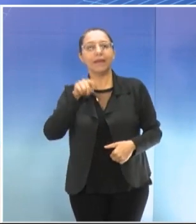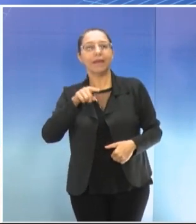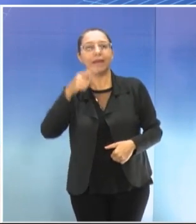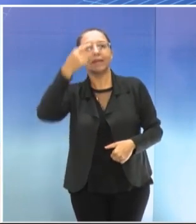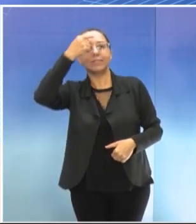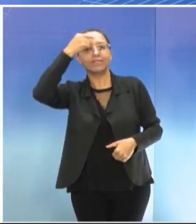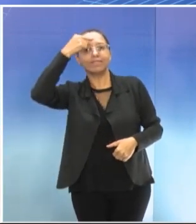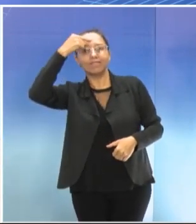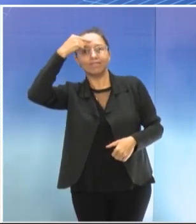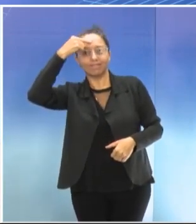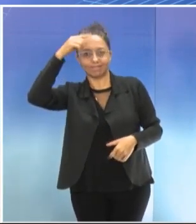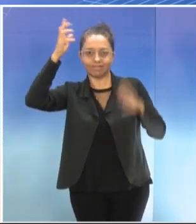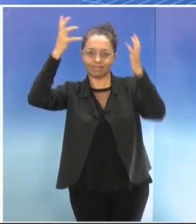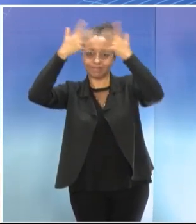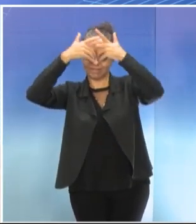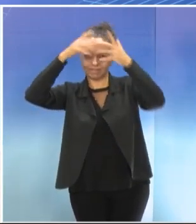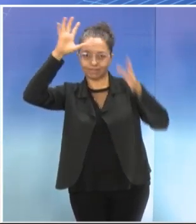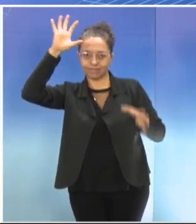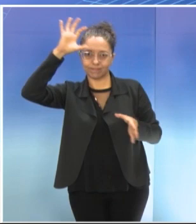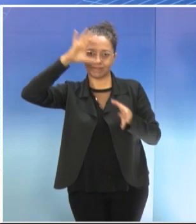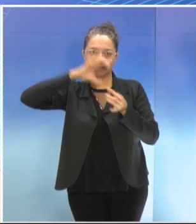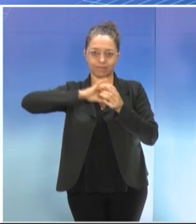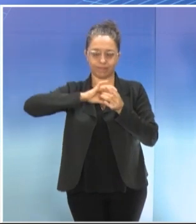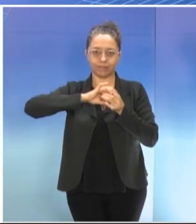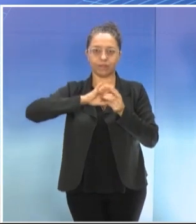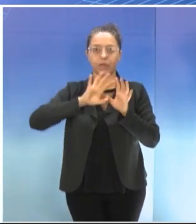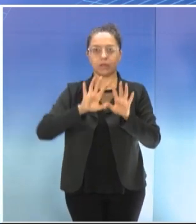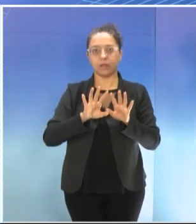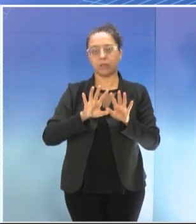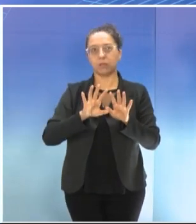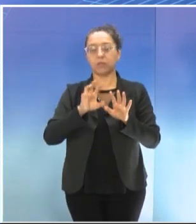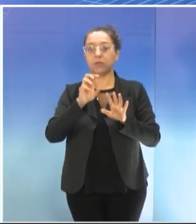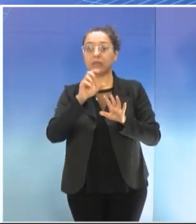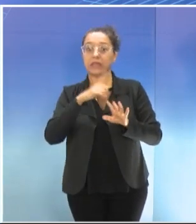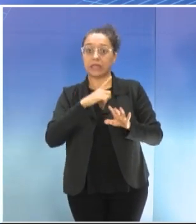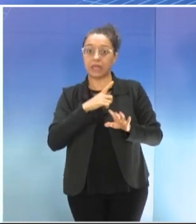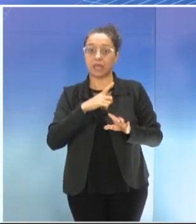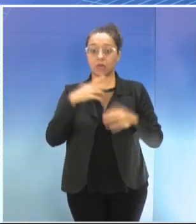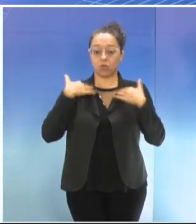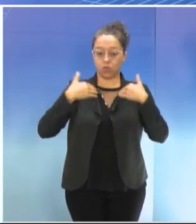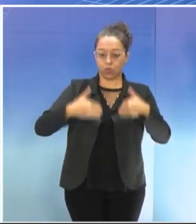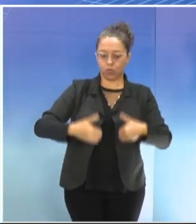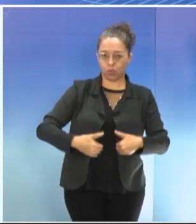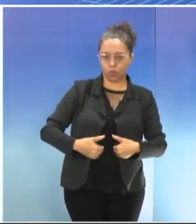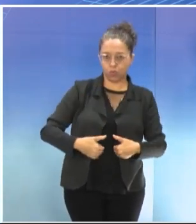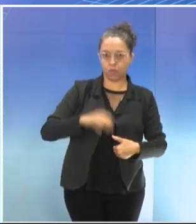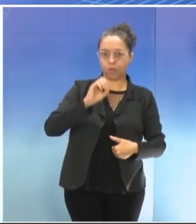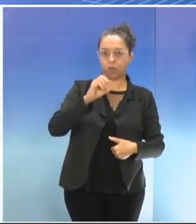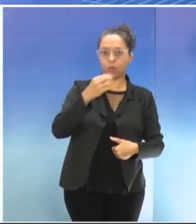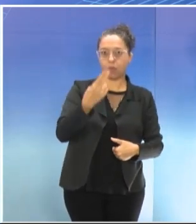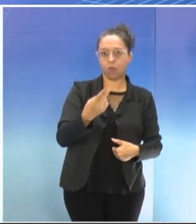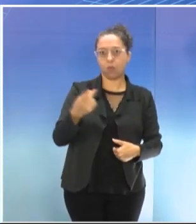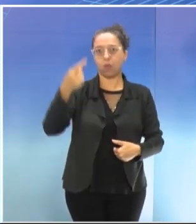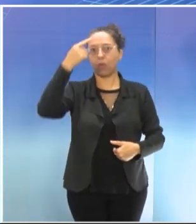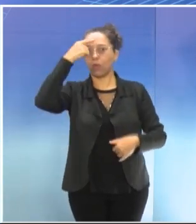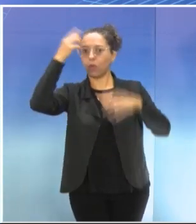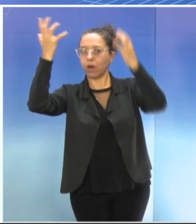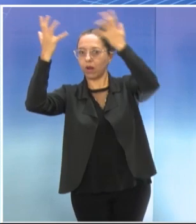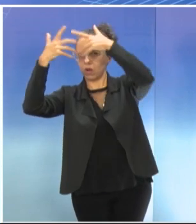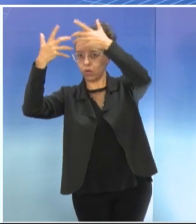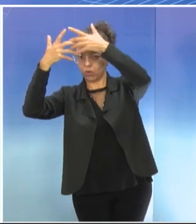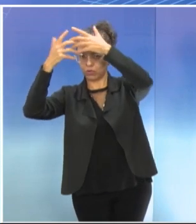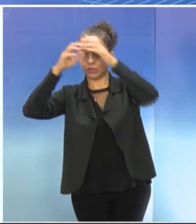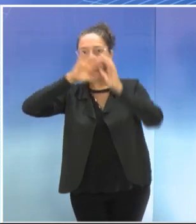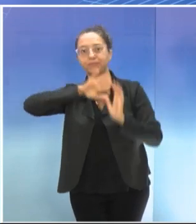e a racionalidade, né? O que nós chamamos de logos ou de lógica. Existe o corpo ou a